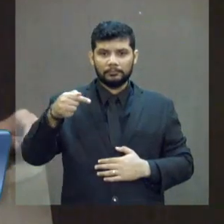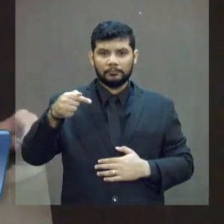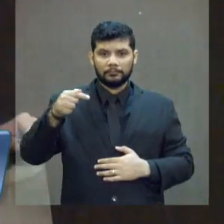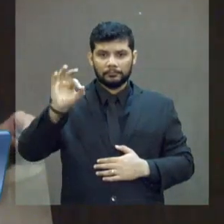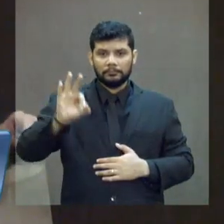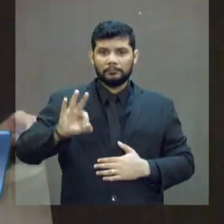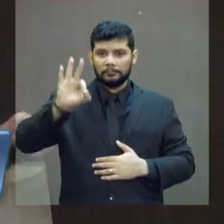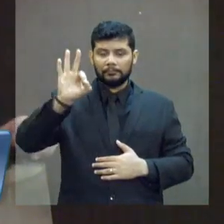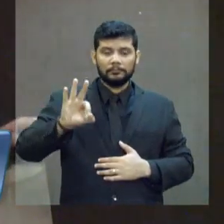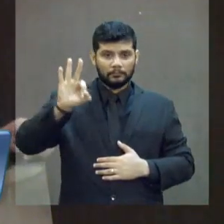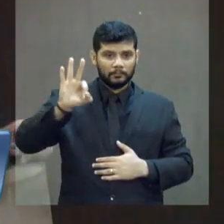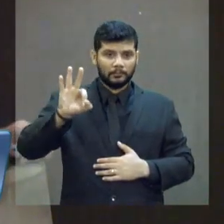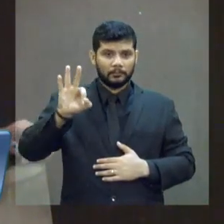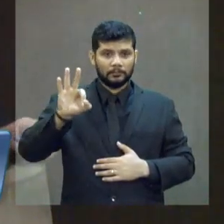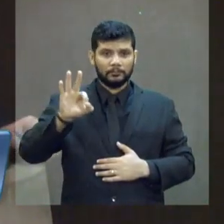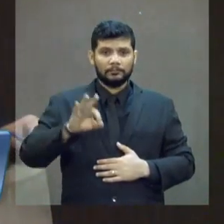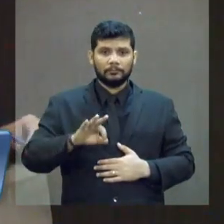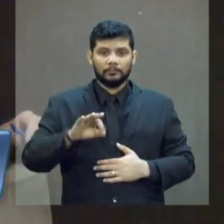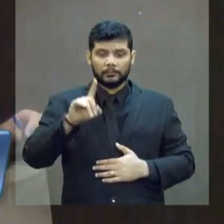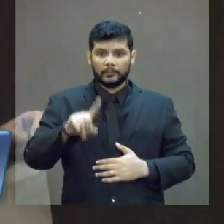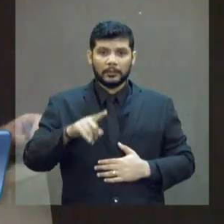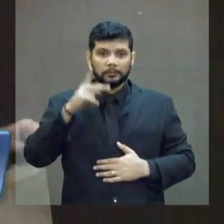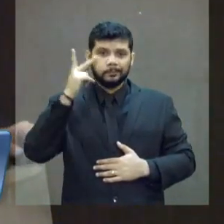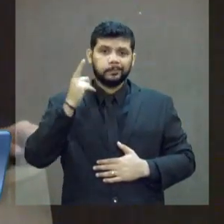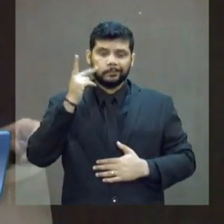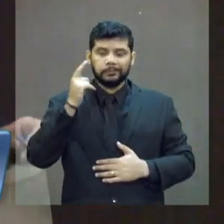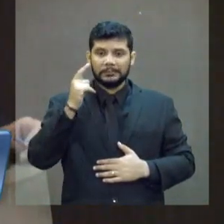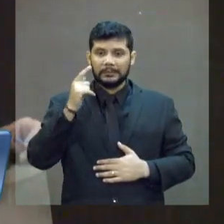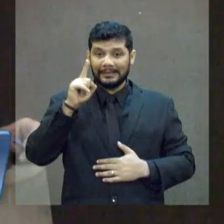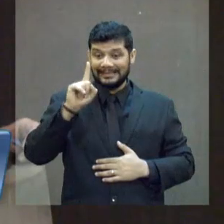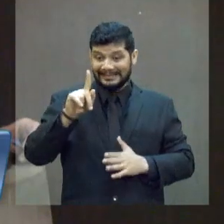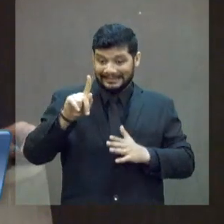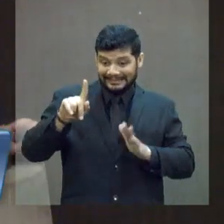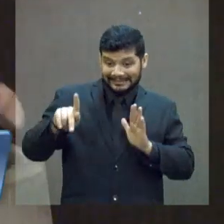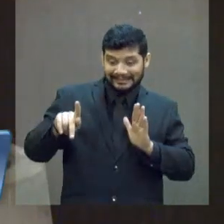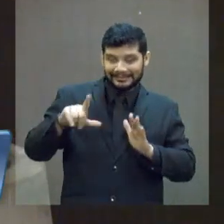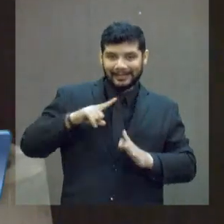27,7% dos e das cearenses são pessoas com deficiência.